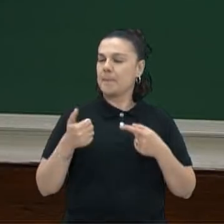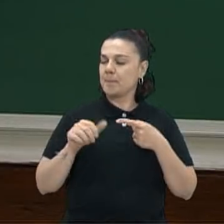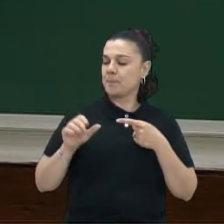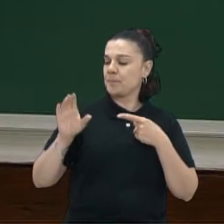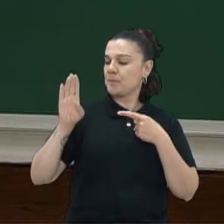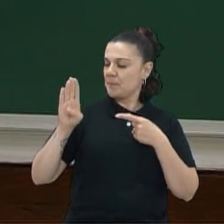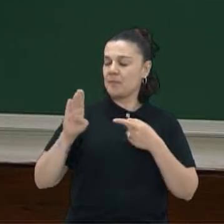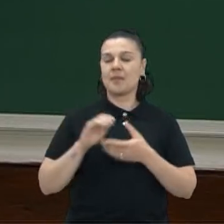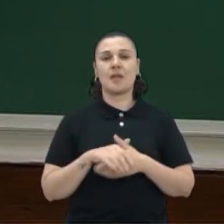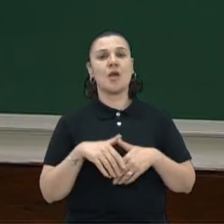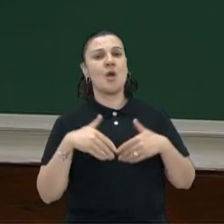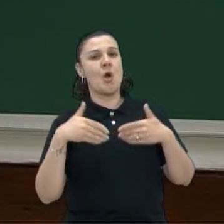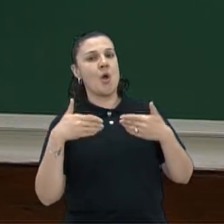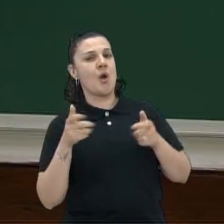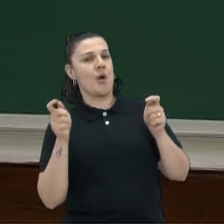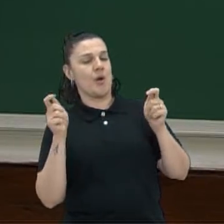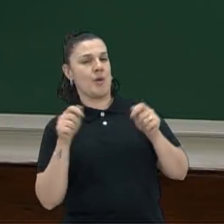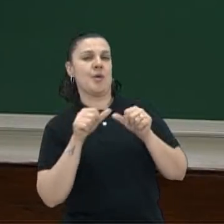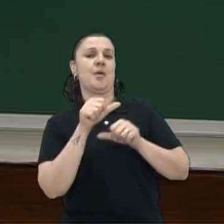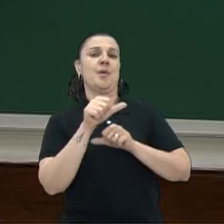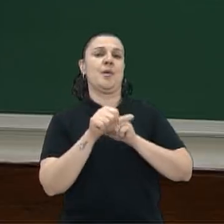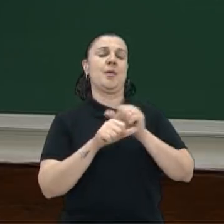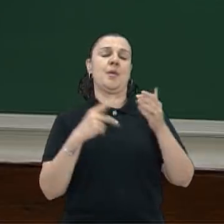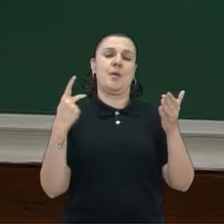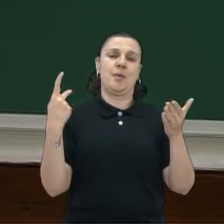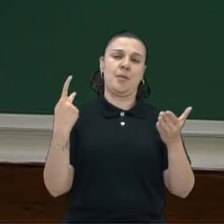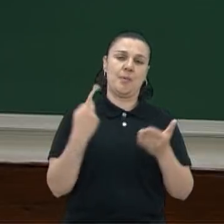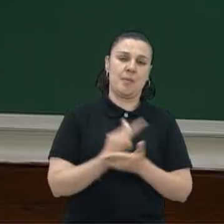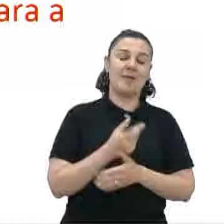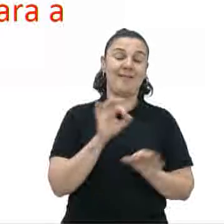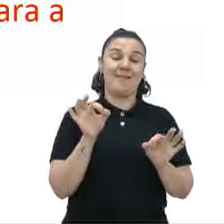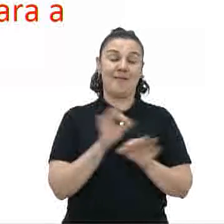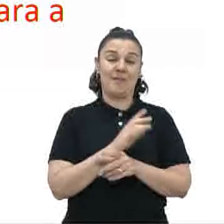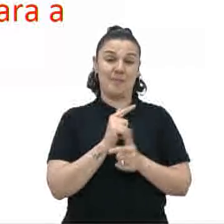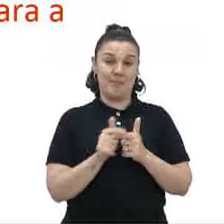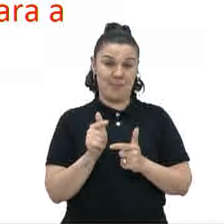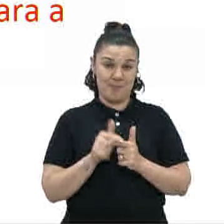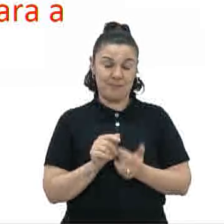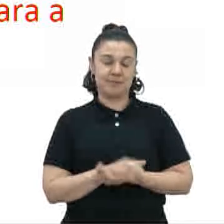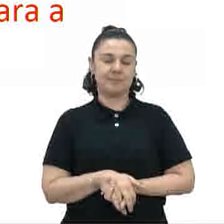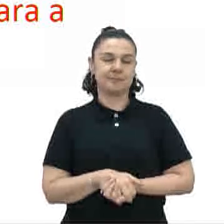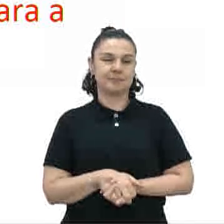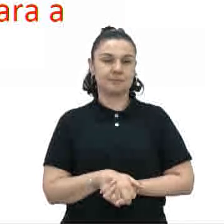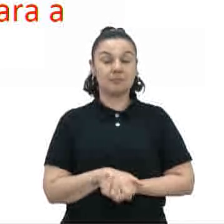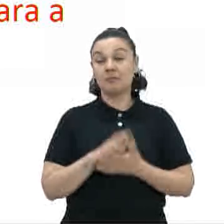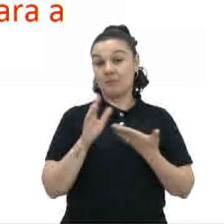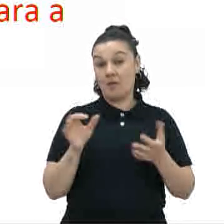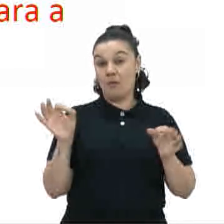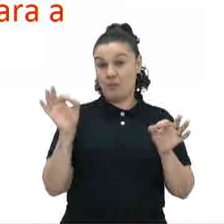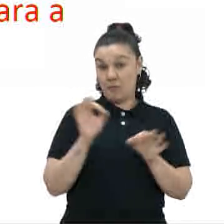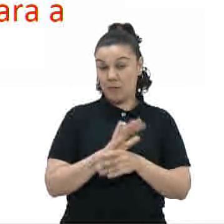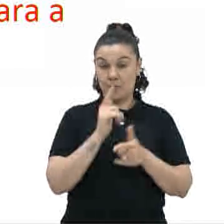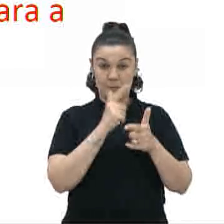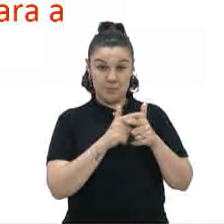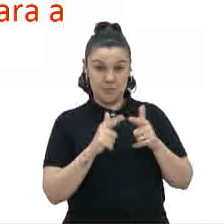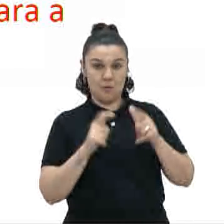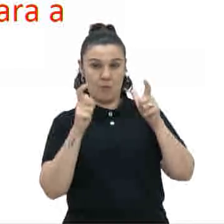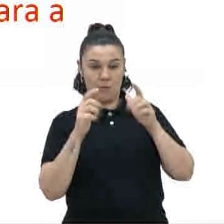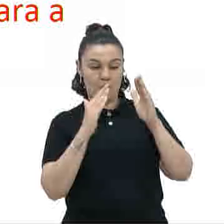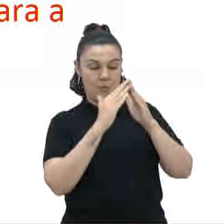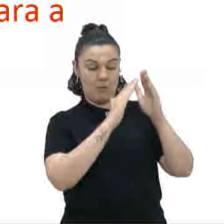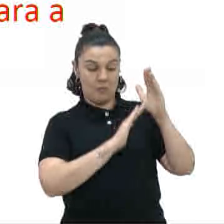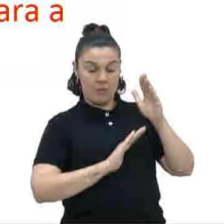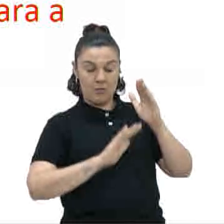Letra B. Que medidas podem ser tomadas para solucionar este problema? A solução para a ocupação de locais